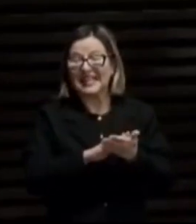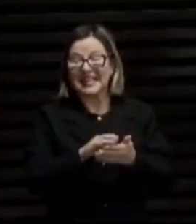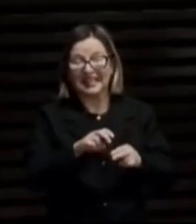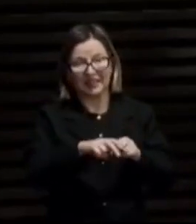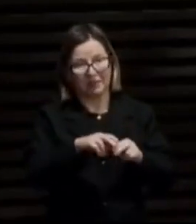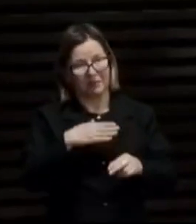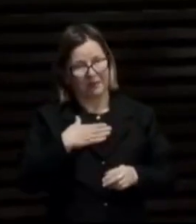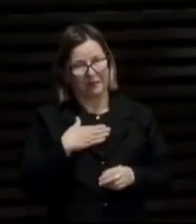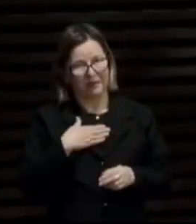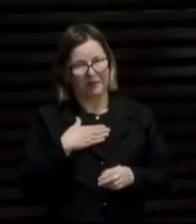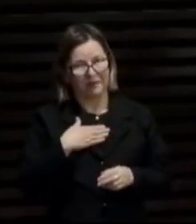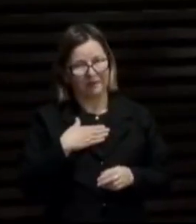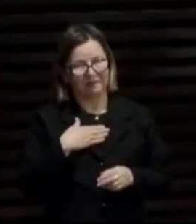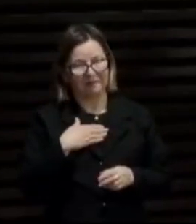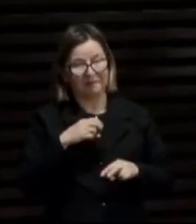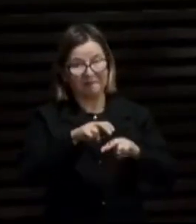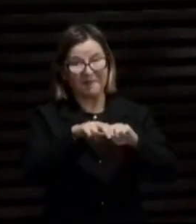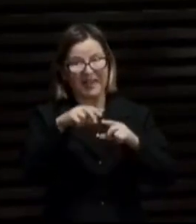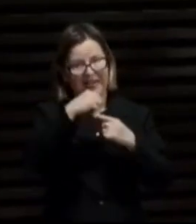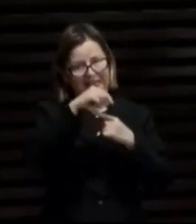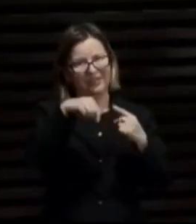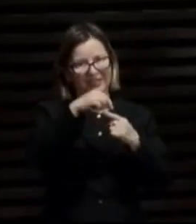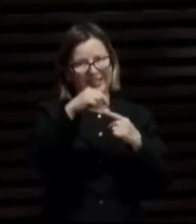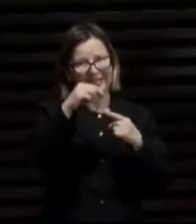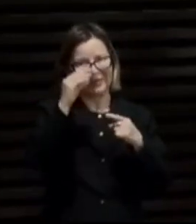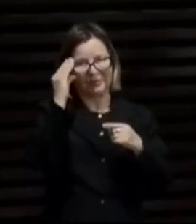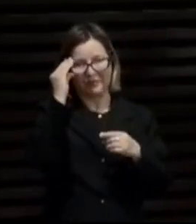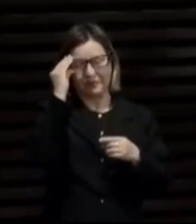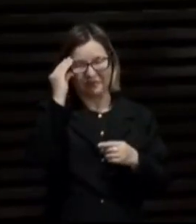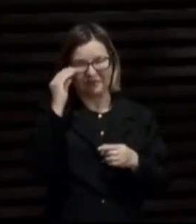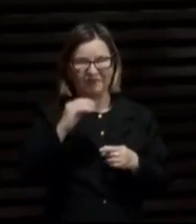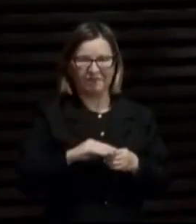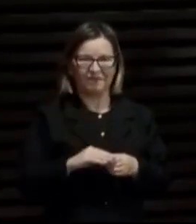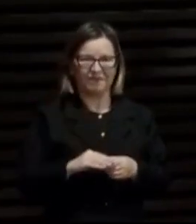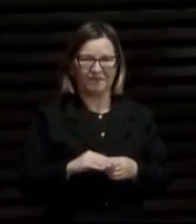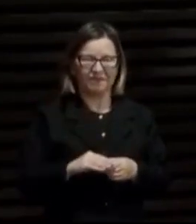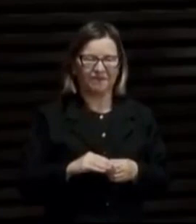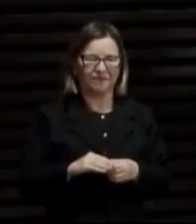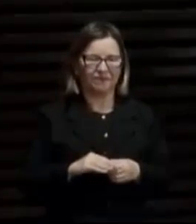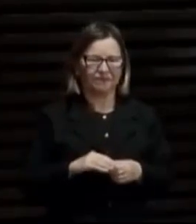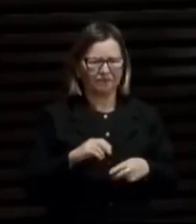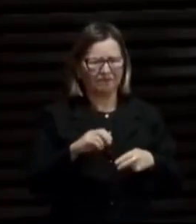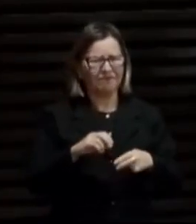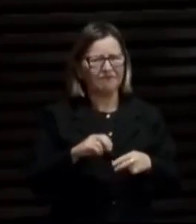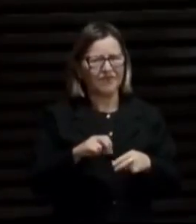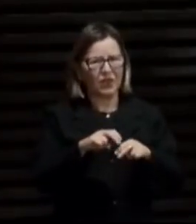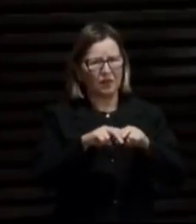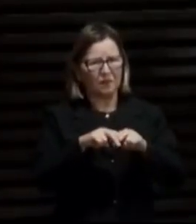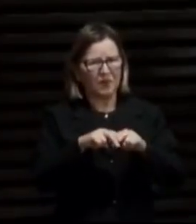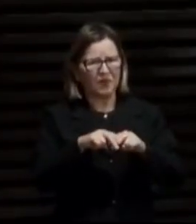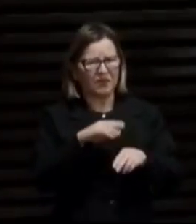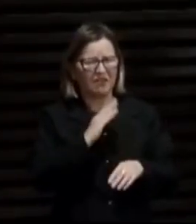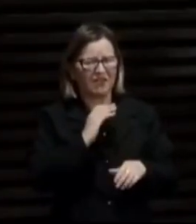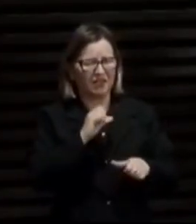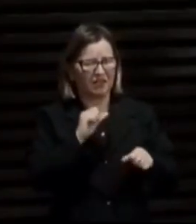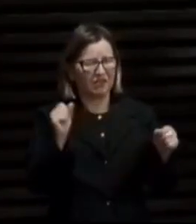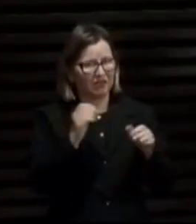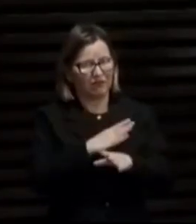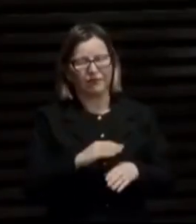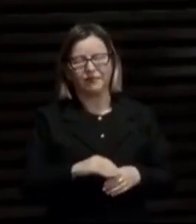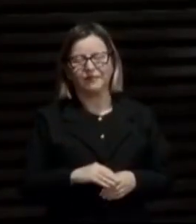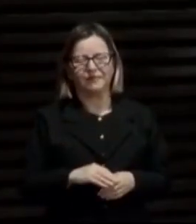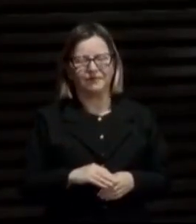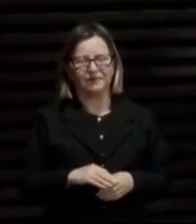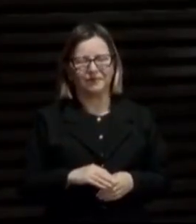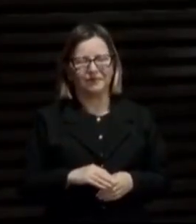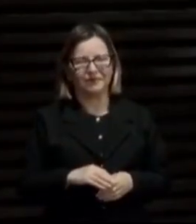da santificação. Nesse sentido da pessoa de Cristo, do novo nascimento. Podemos sim testemunhar. Mas o Hildo não é modelo para